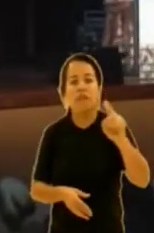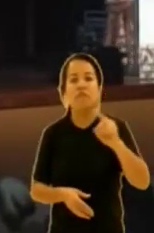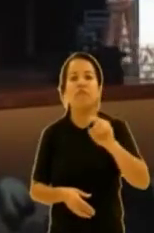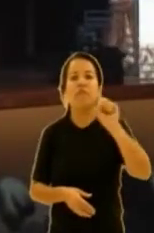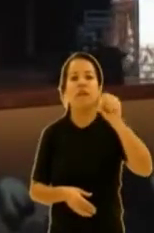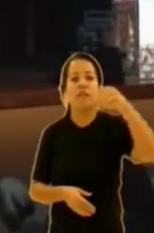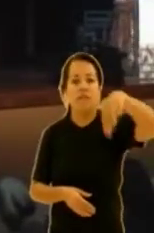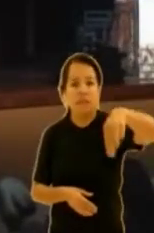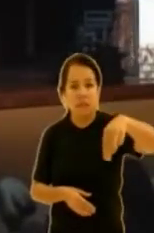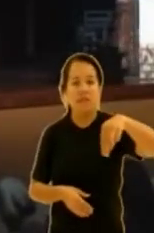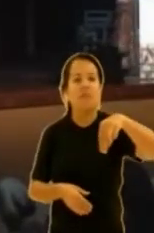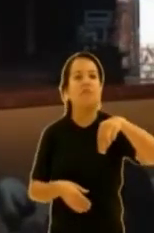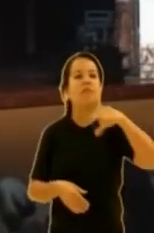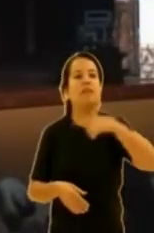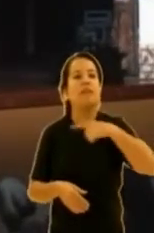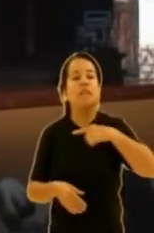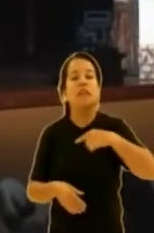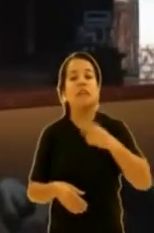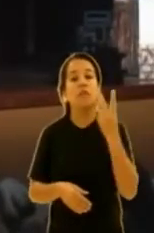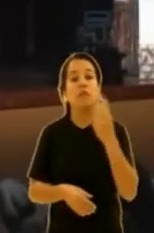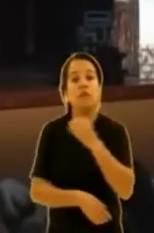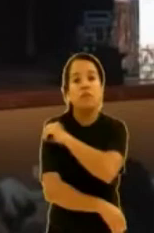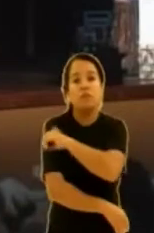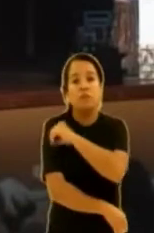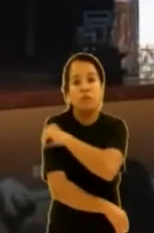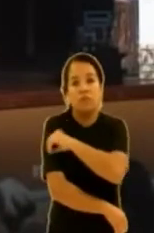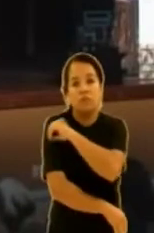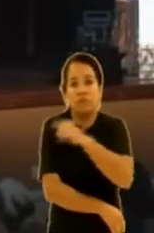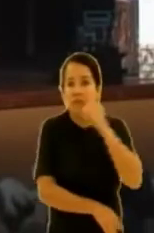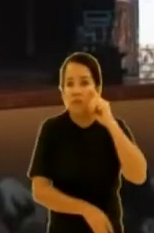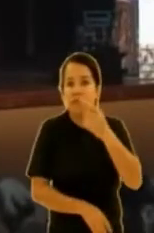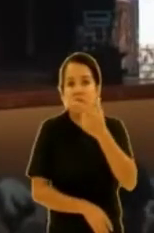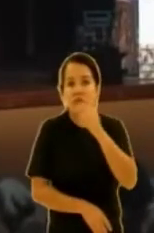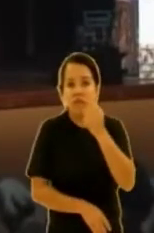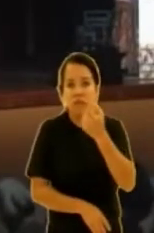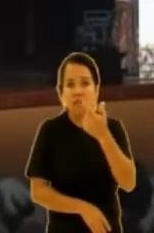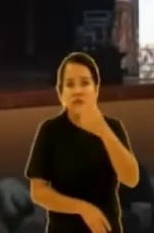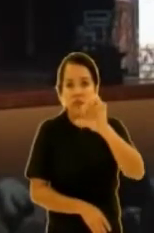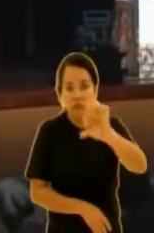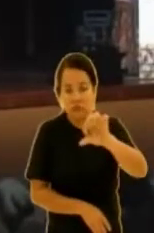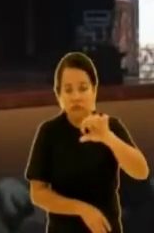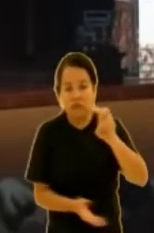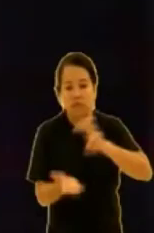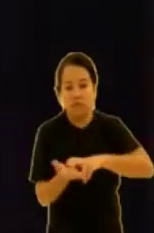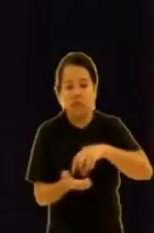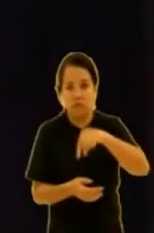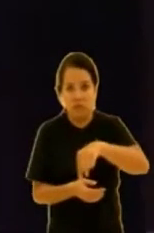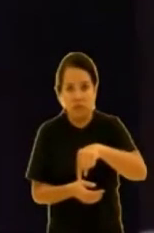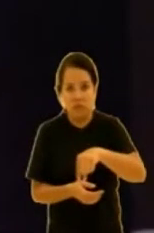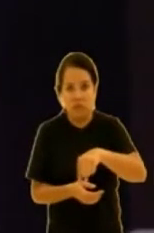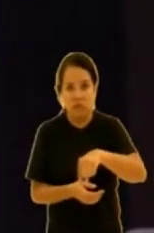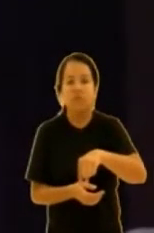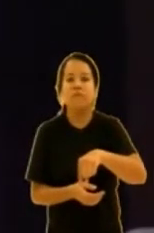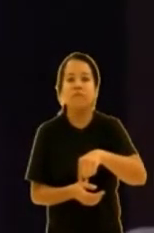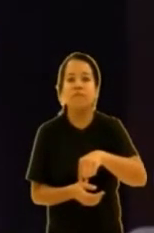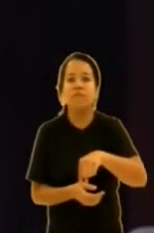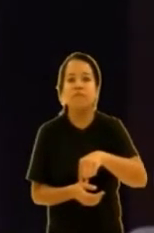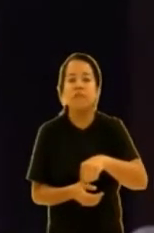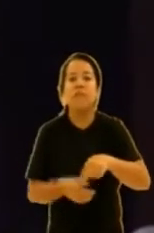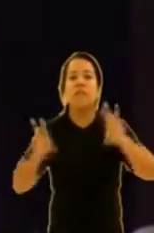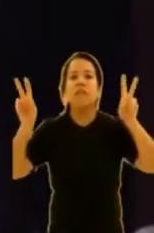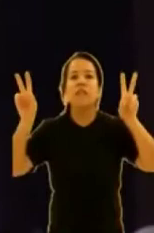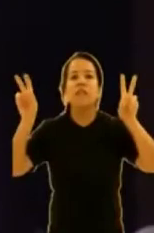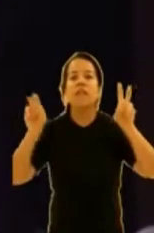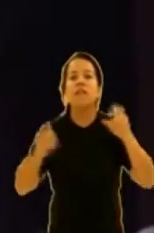oficinas. As oficinas serão nos dias 28 e 29 pela manhã e vão abordar a importância